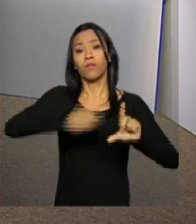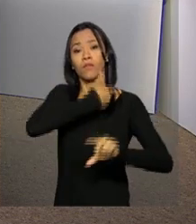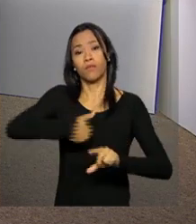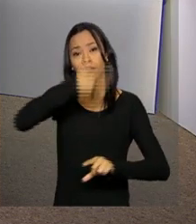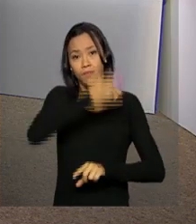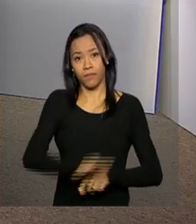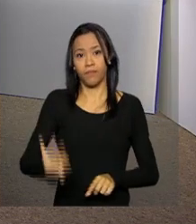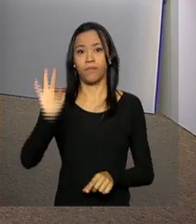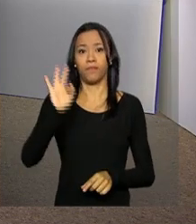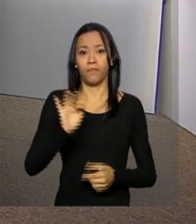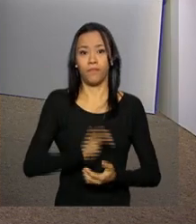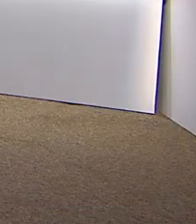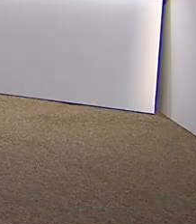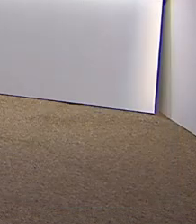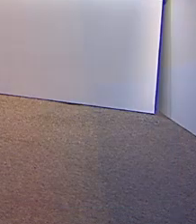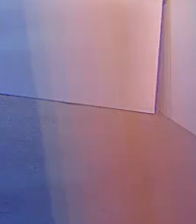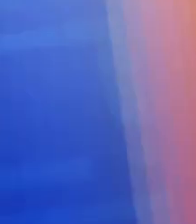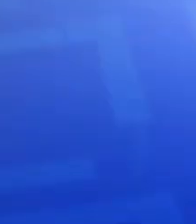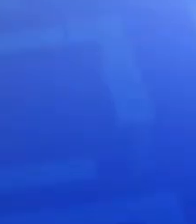a TV do Governo